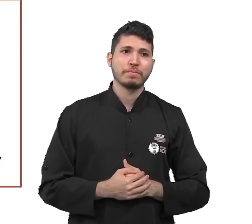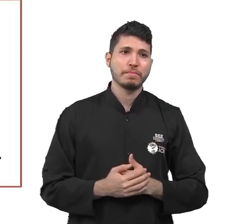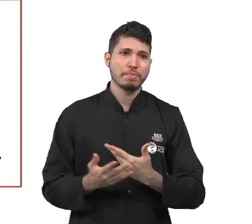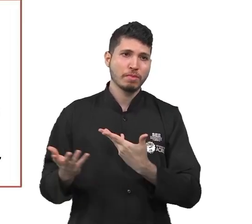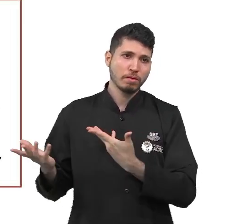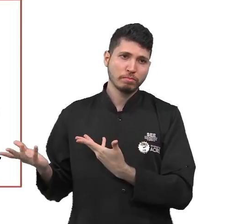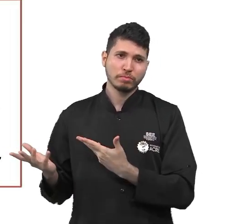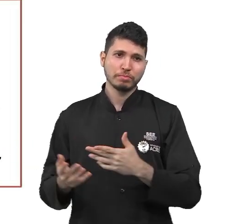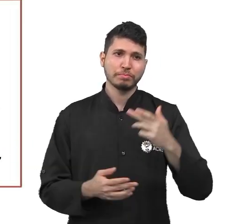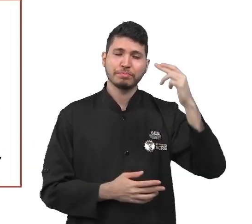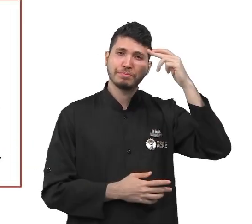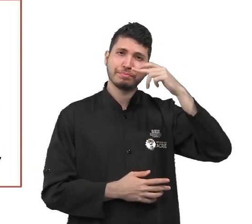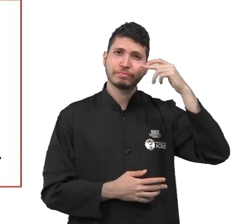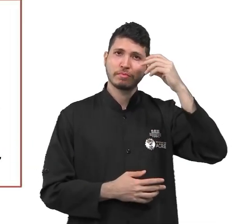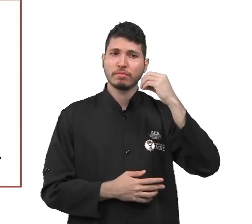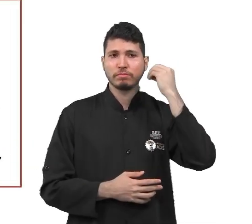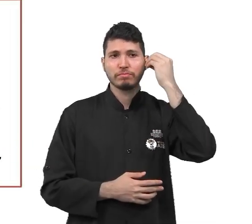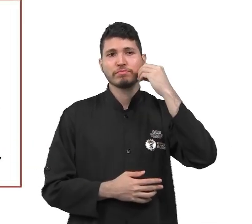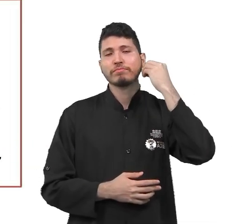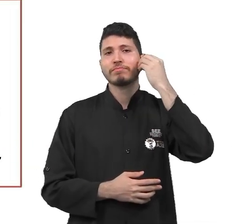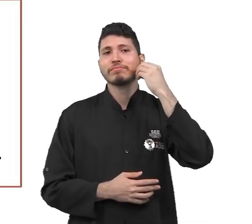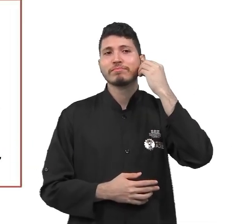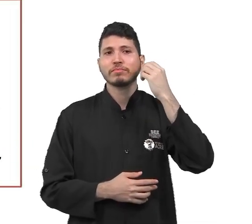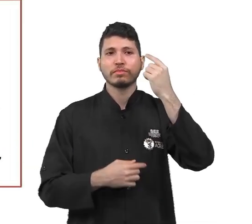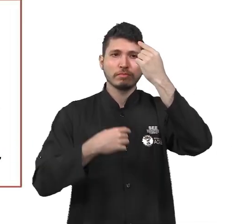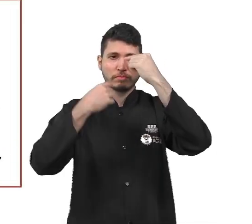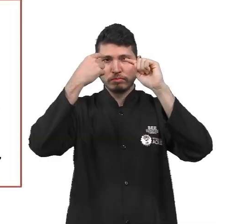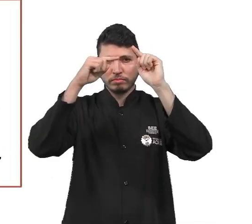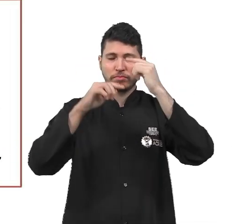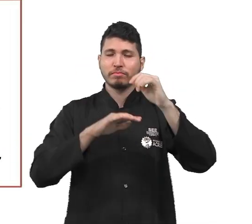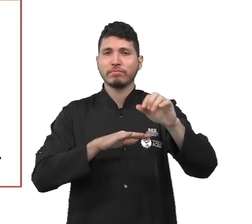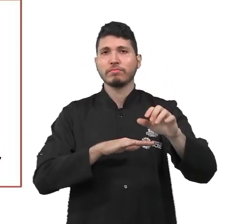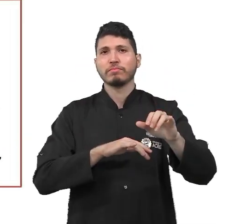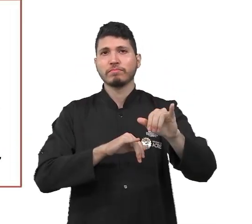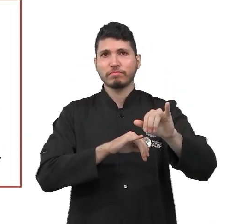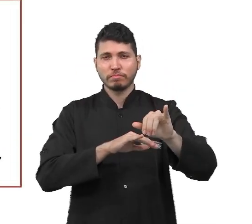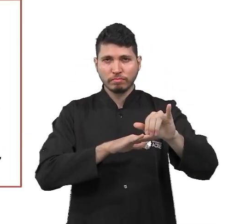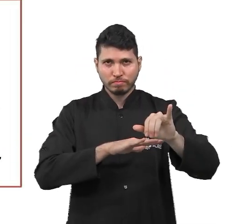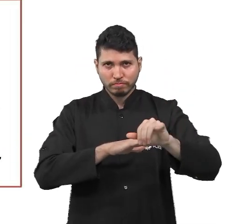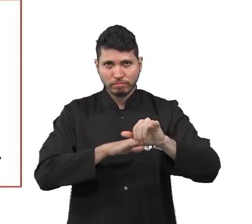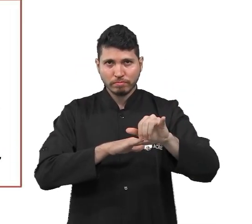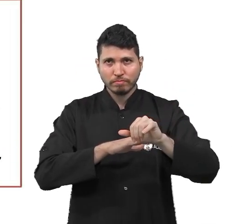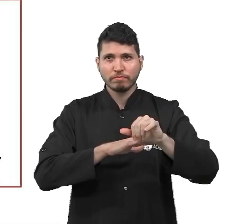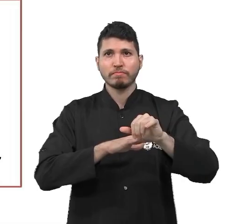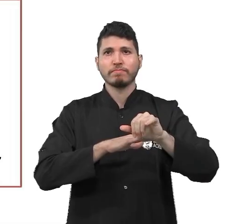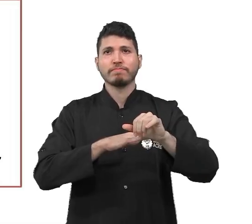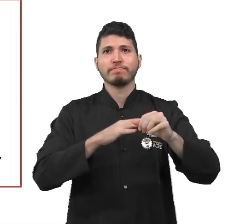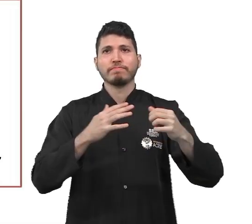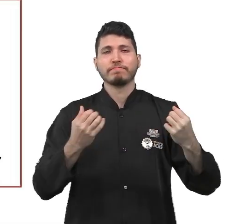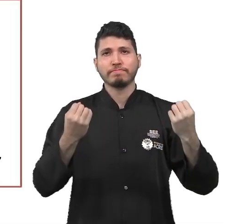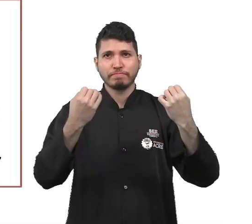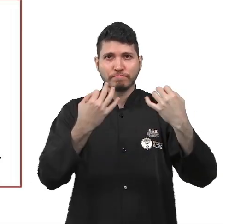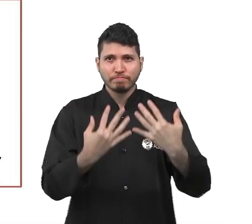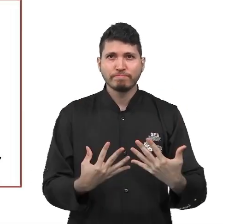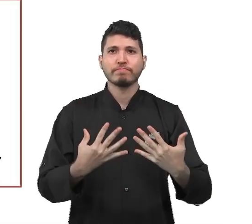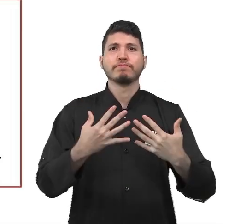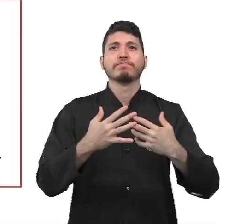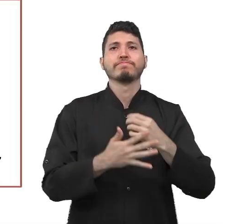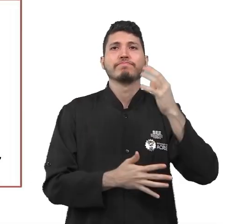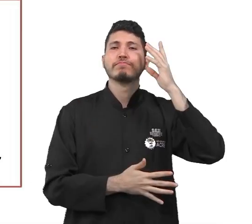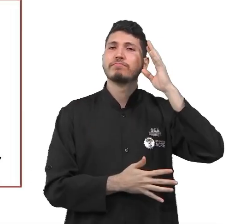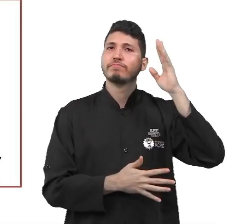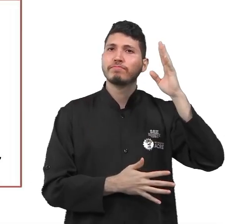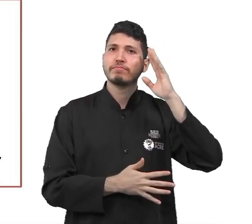e, por último, as teorias. Já com o método dedutivo, nós temos a formulação de um problema,